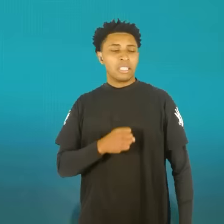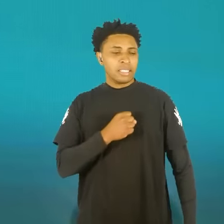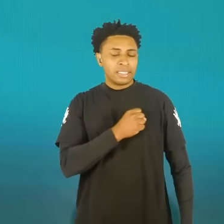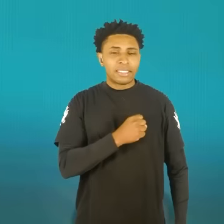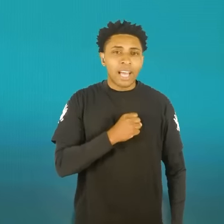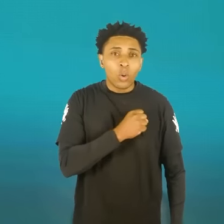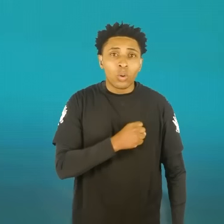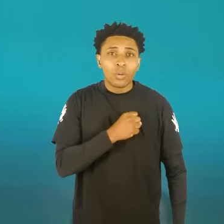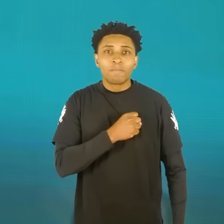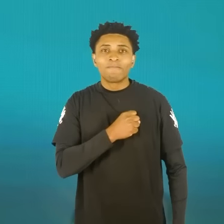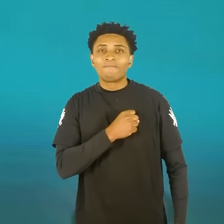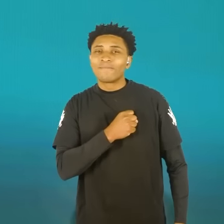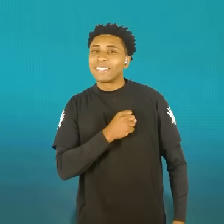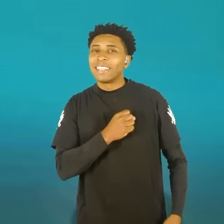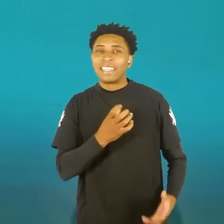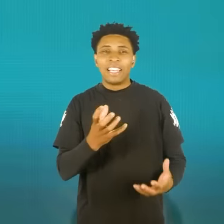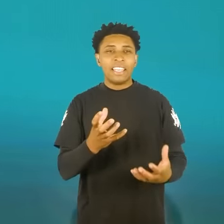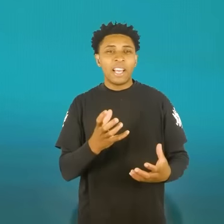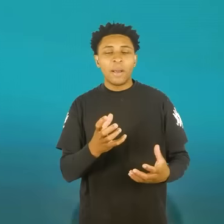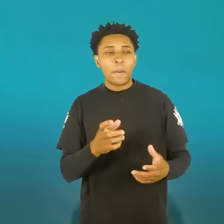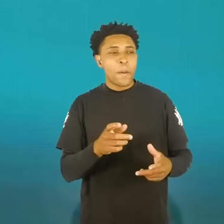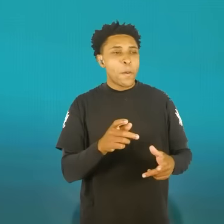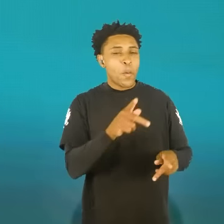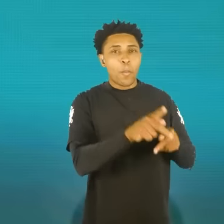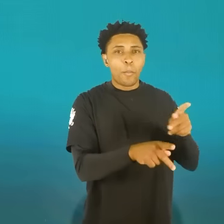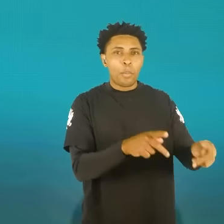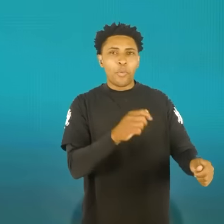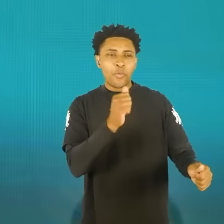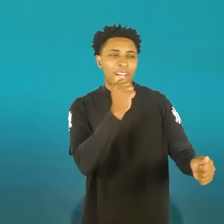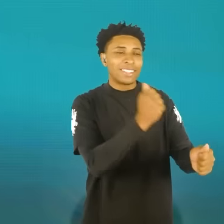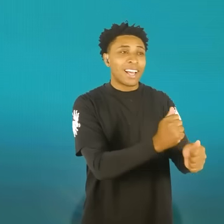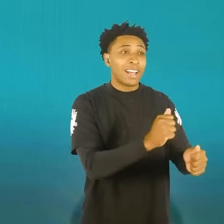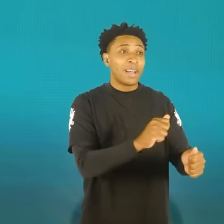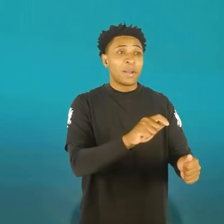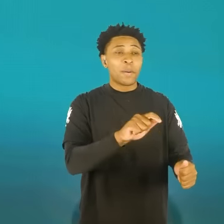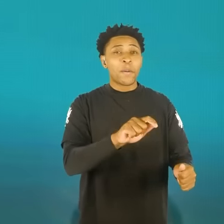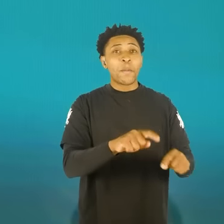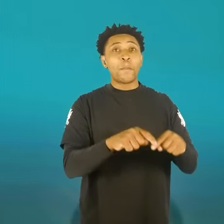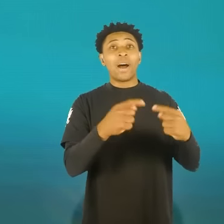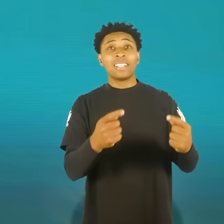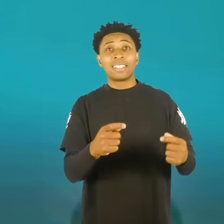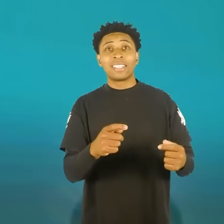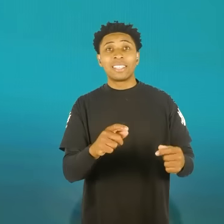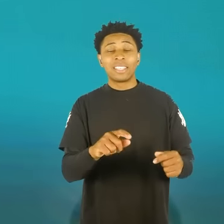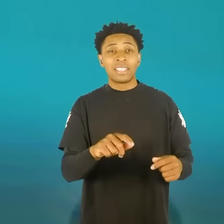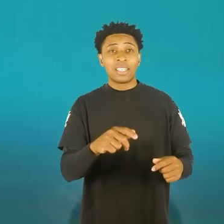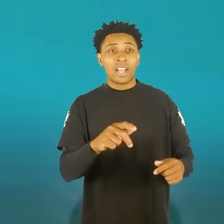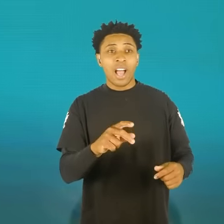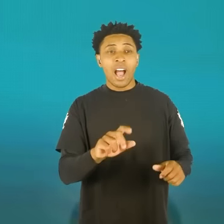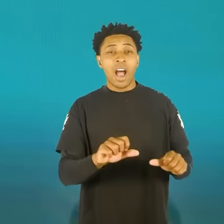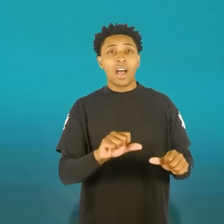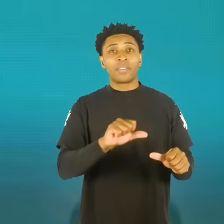Mas naquela terra onde Abel sangrou, Paulo teve um encontro único com Cristo e se transformou no maior apóstolo do